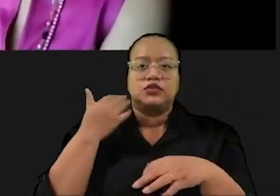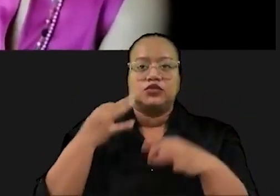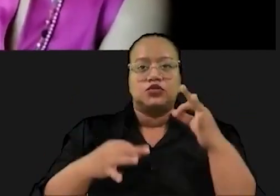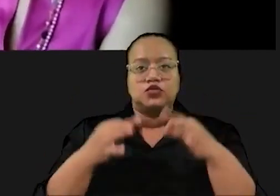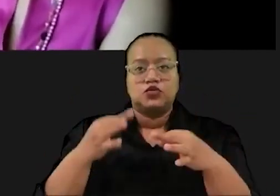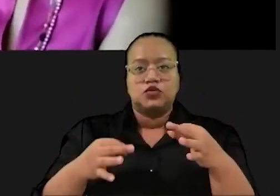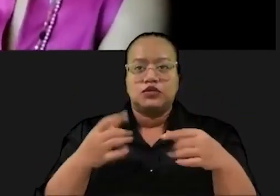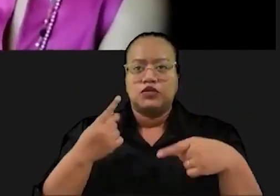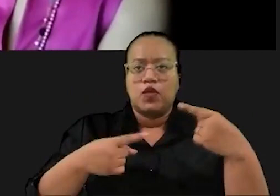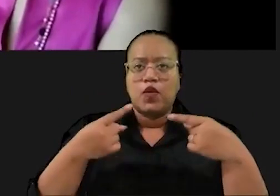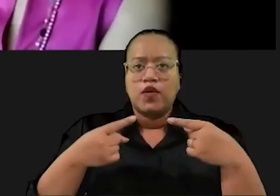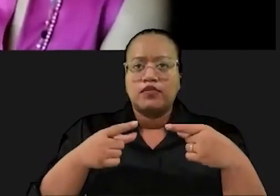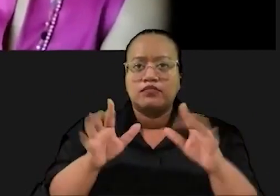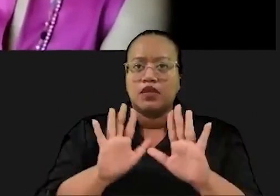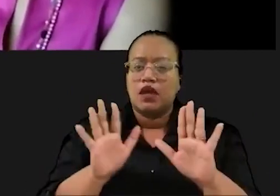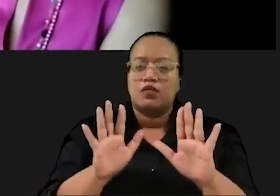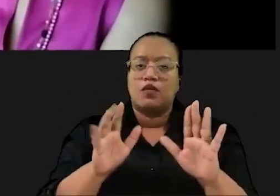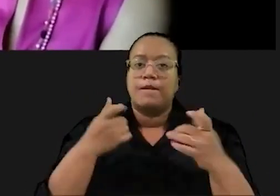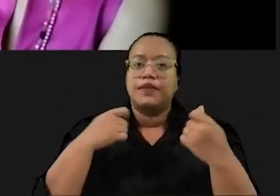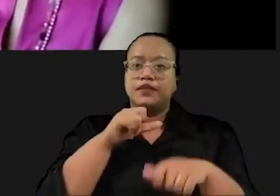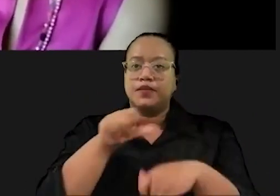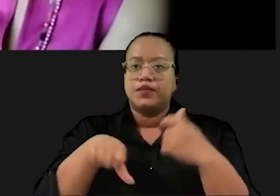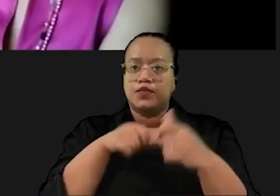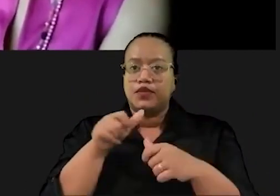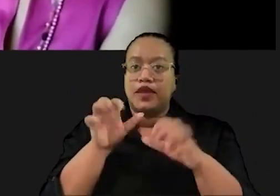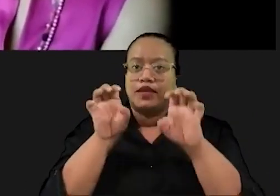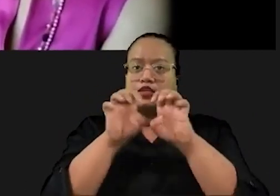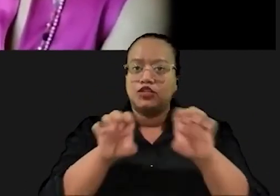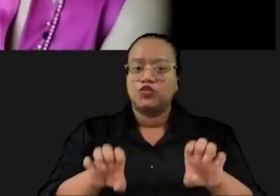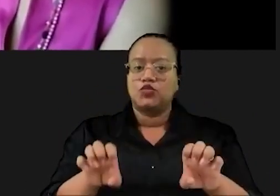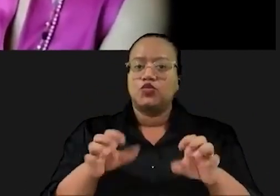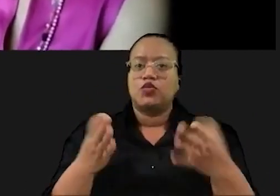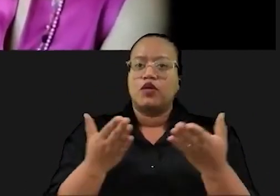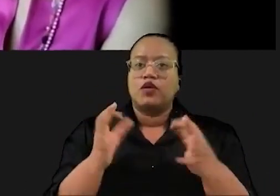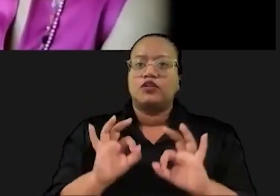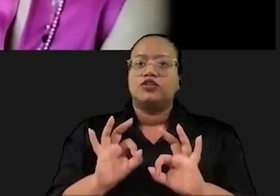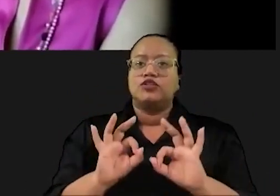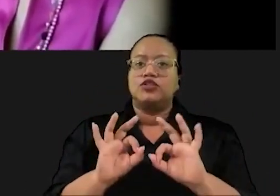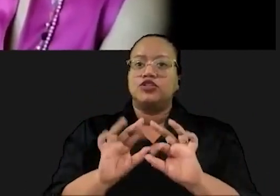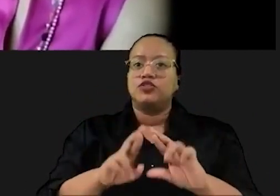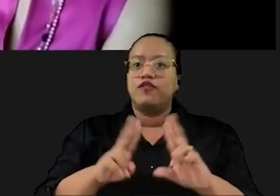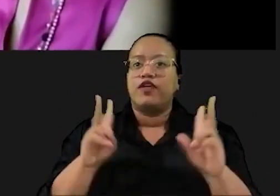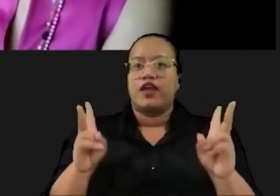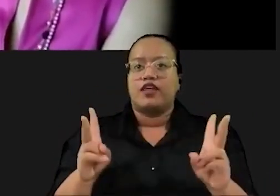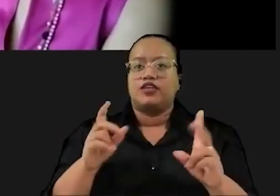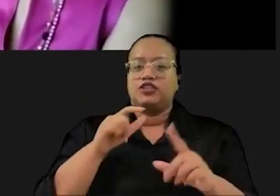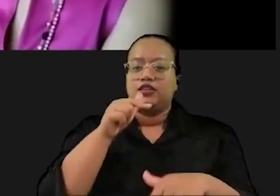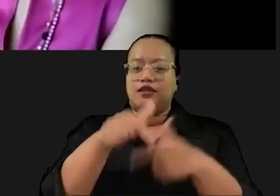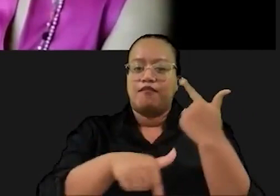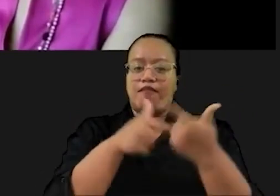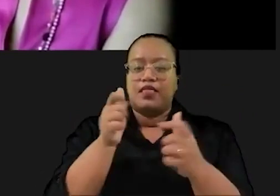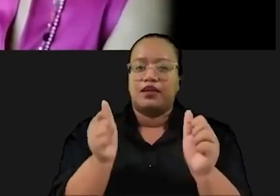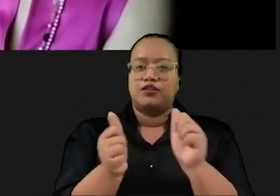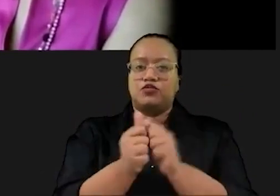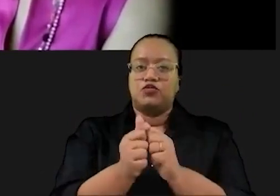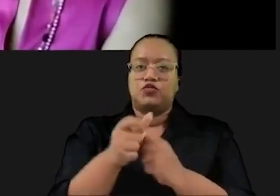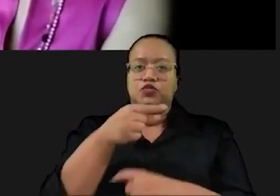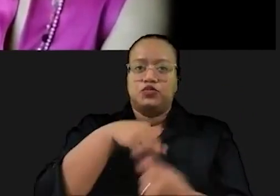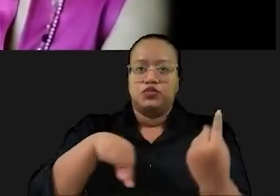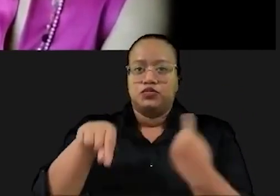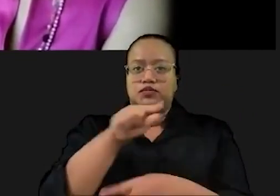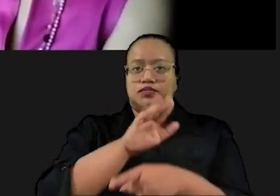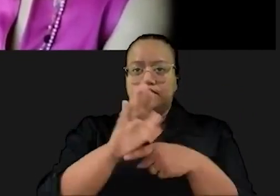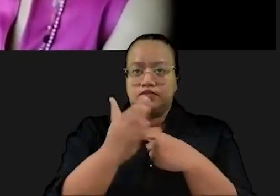uma estrutura, né, e agora é trabalhar juntos, como falou aí, frisou Naiber. Então, a